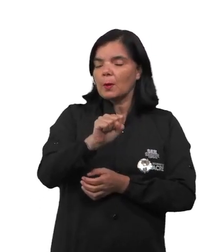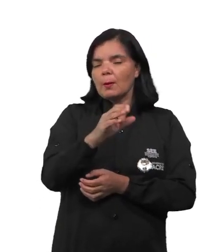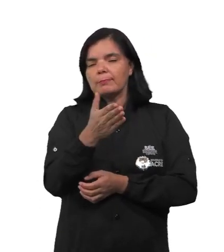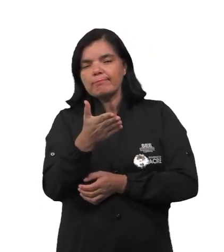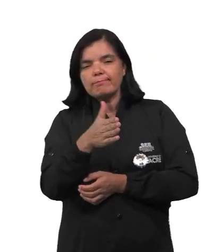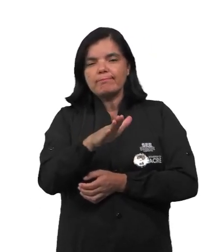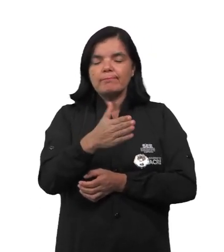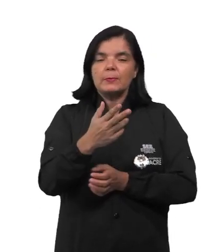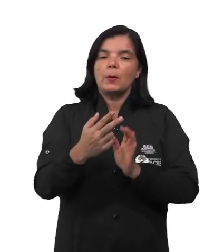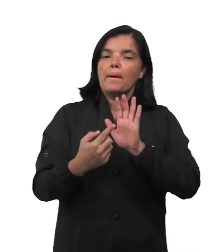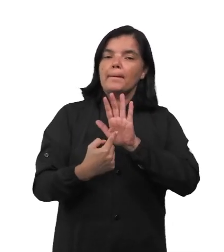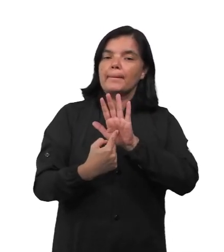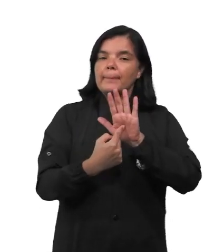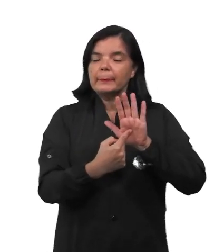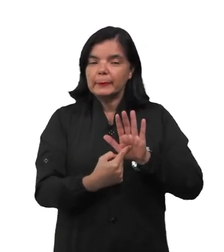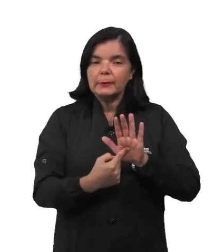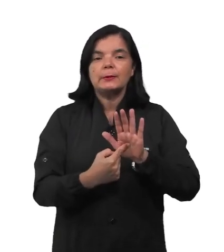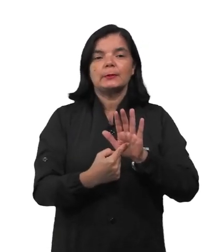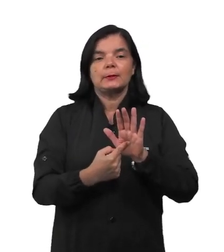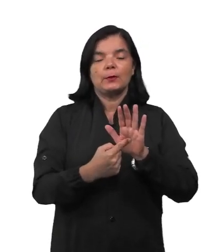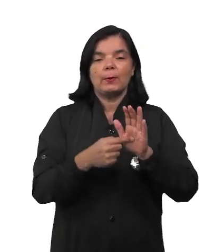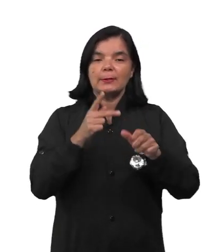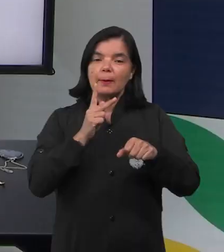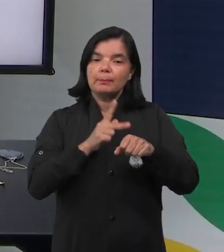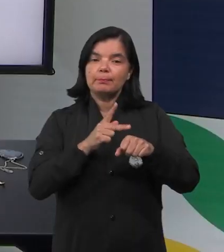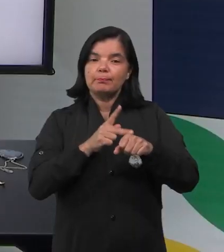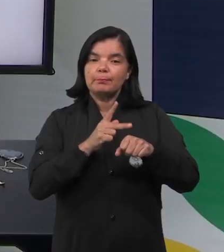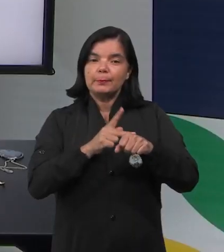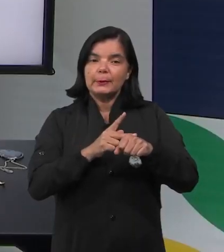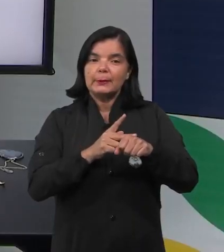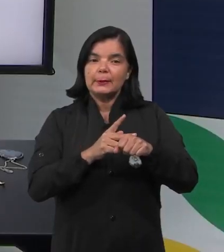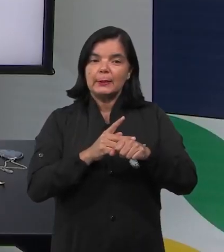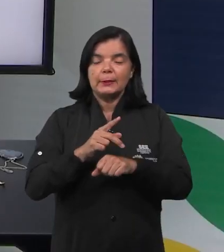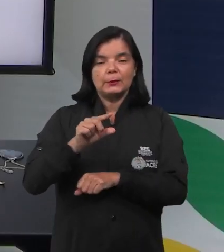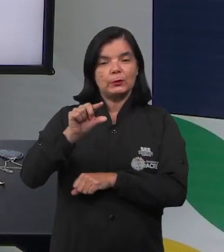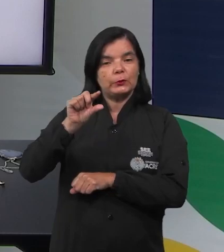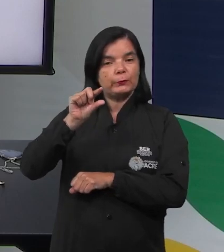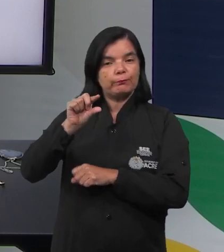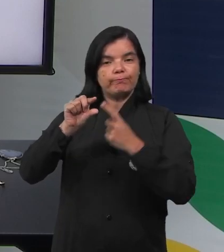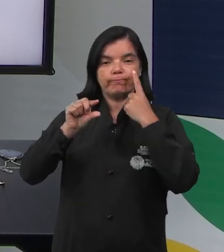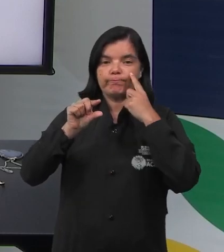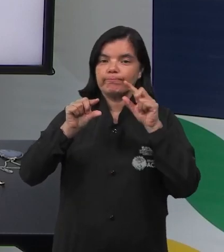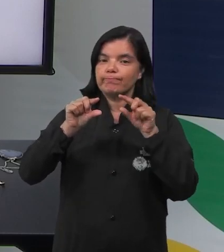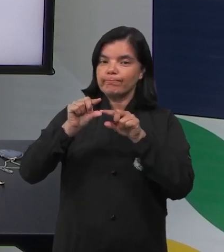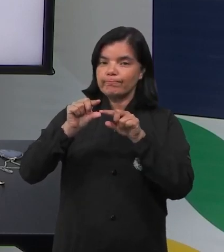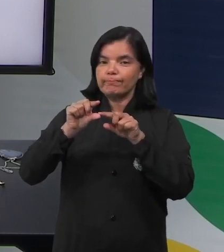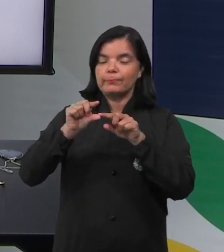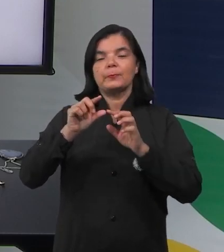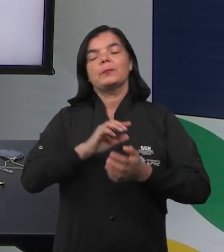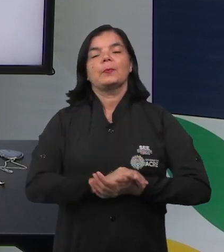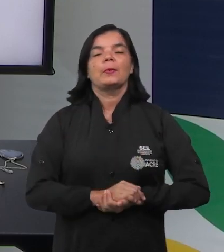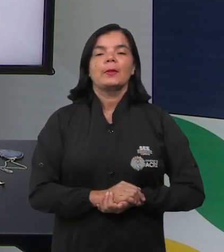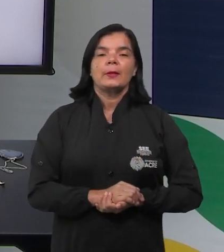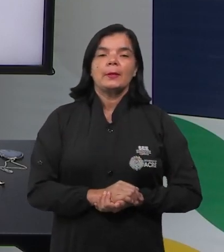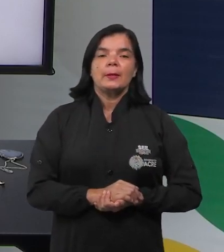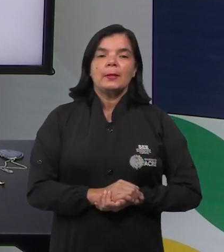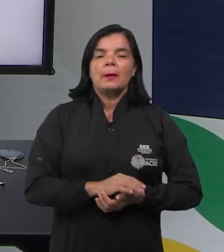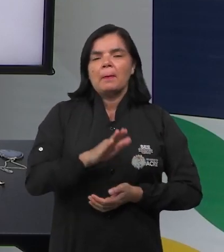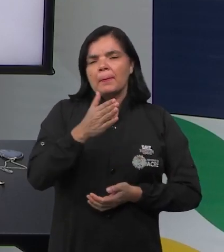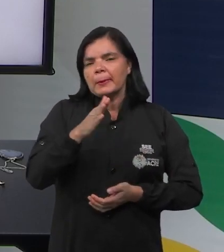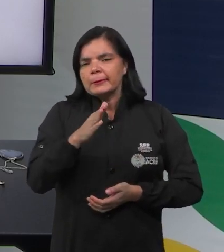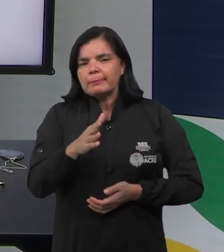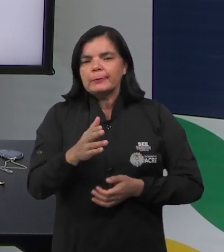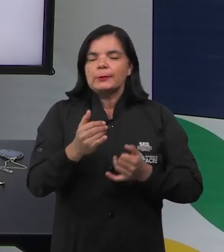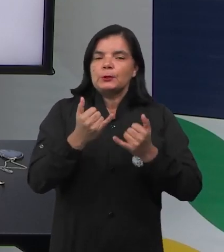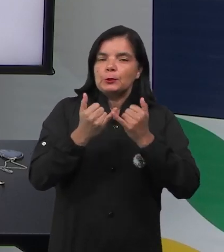mais ou menos parecido com essa pedrinha aqui, ó, que você está vendo aí na sua tela. Tá? Então, mais ou